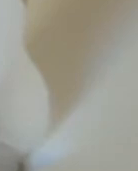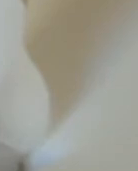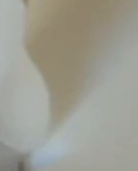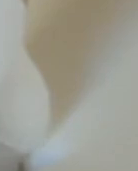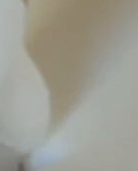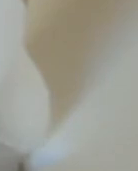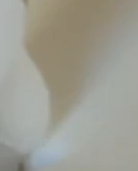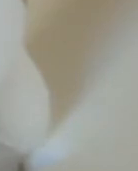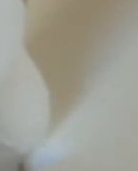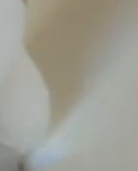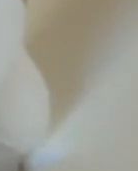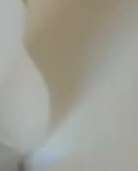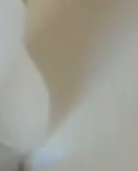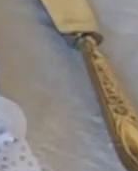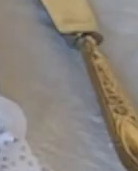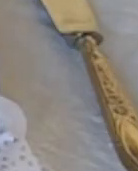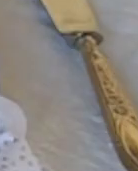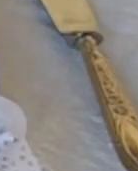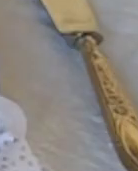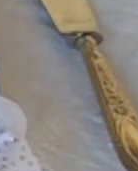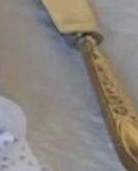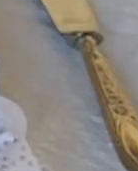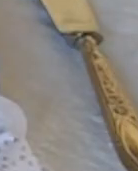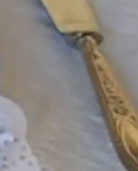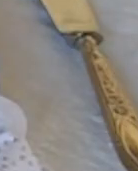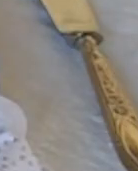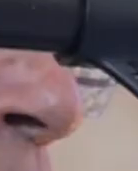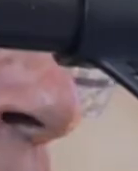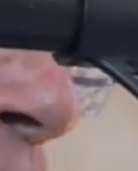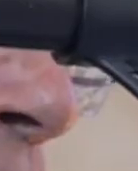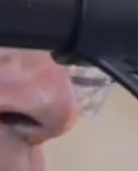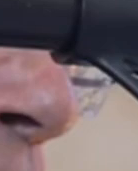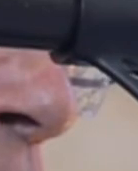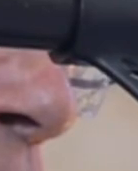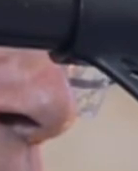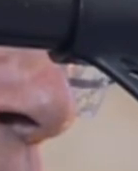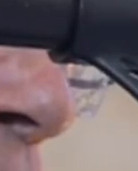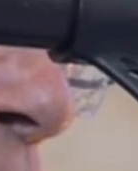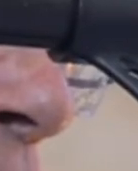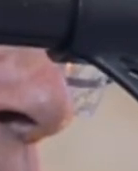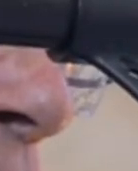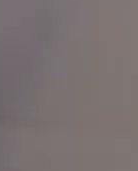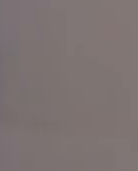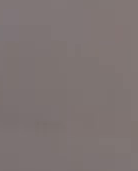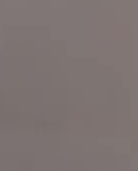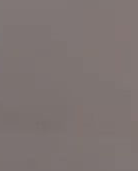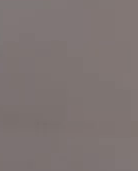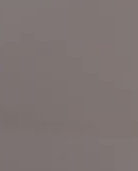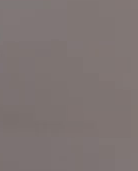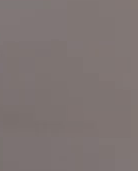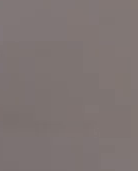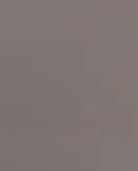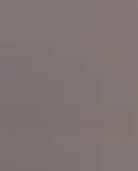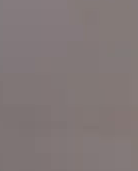No dia em que celebrou 76 anos, para além do bolo de aniversário, Dom Manuel Polino recebeu também como prenda um novo sucessor